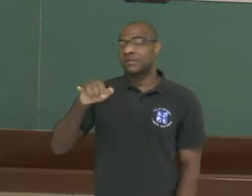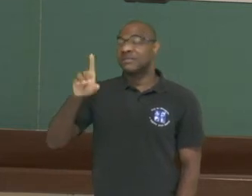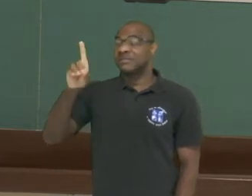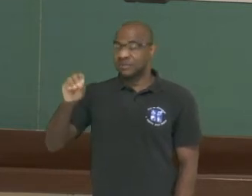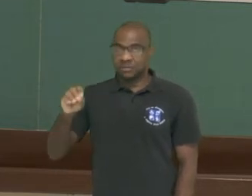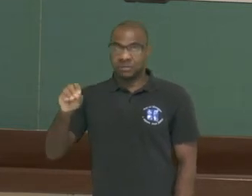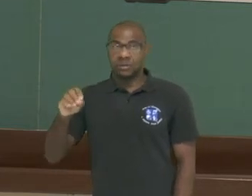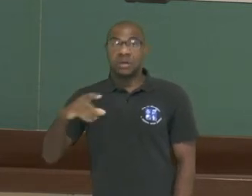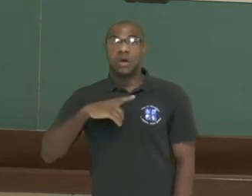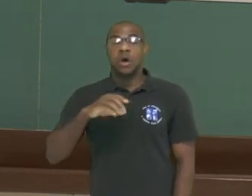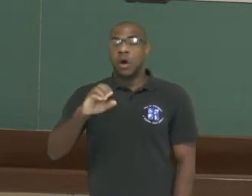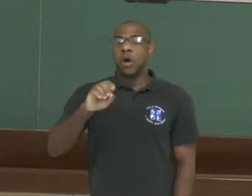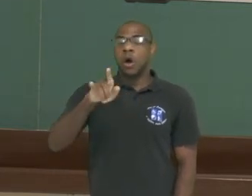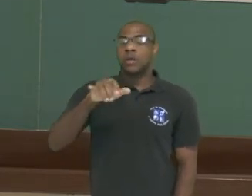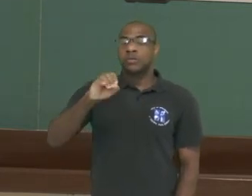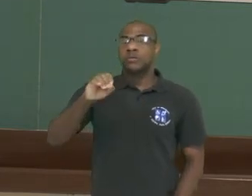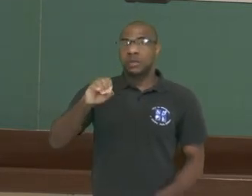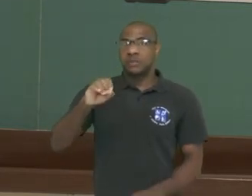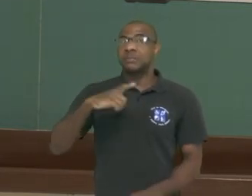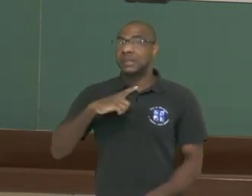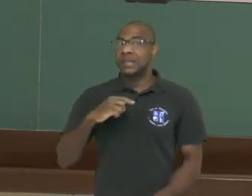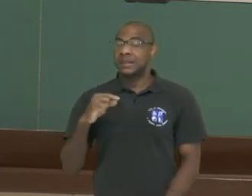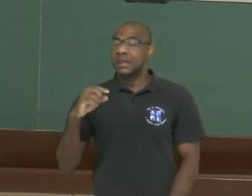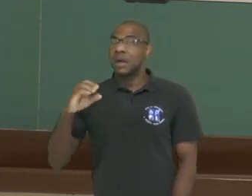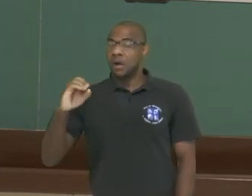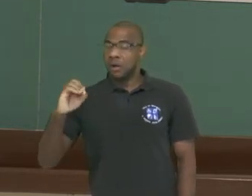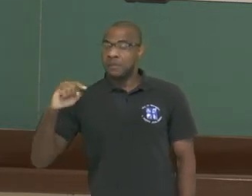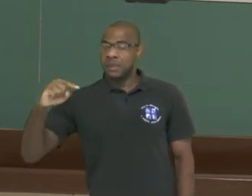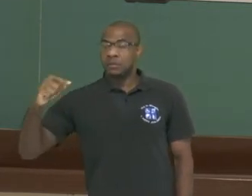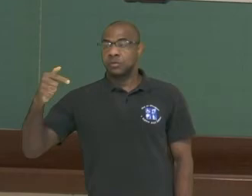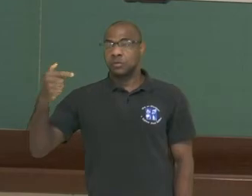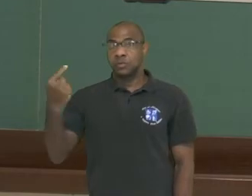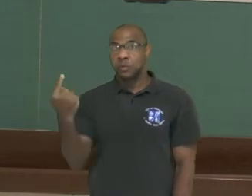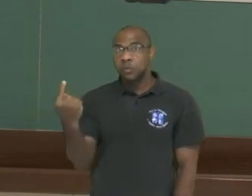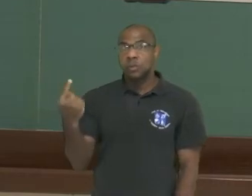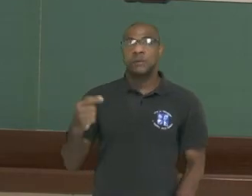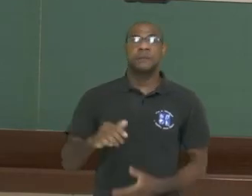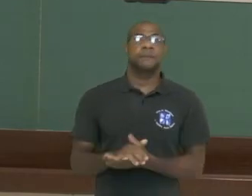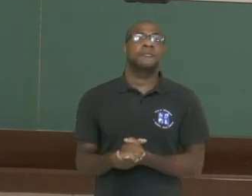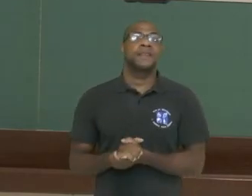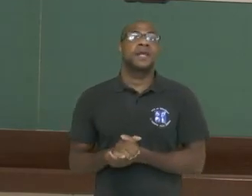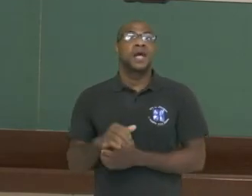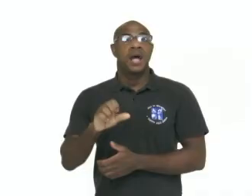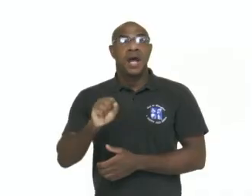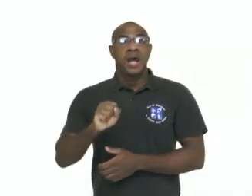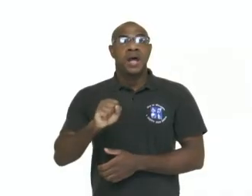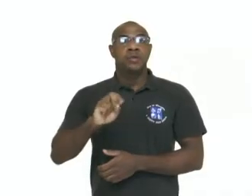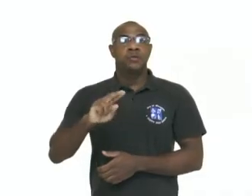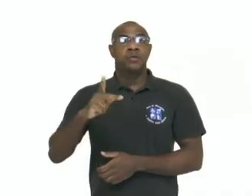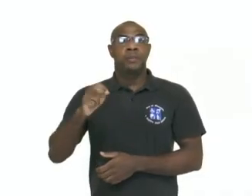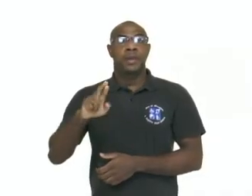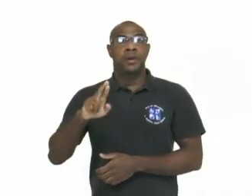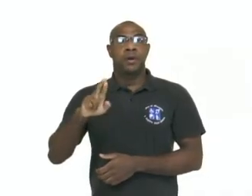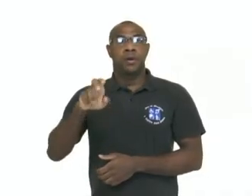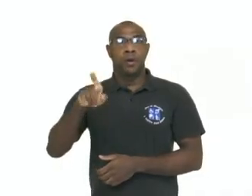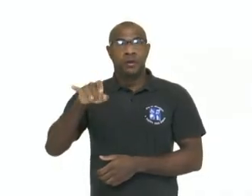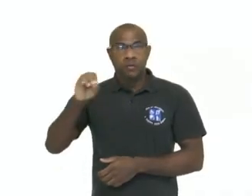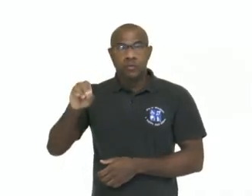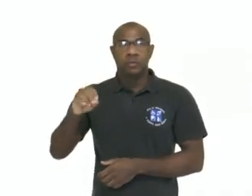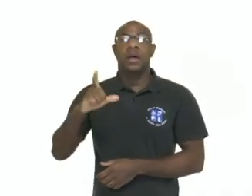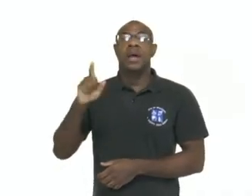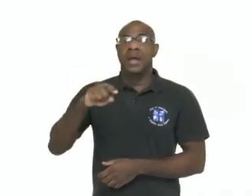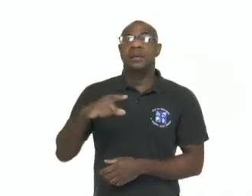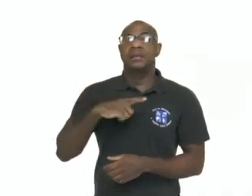o oxigênio apresenta NOx -1. E temos também os superóxidos. São os óxidos que apresentam em